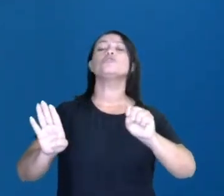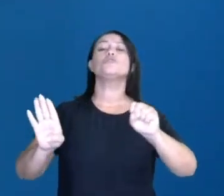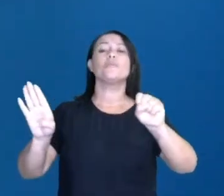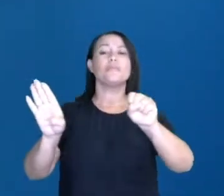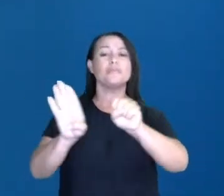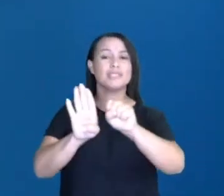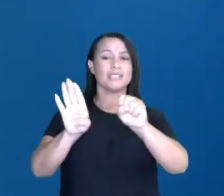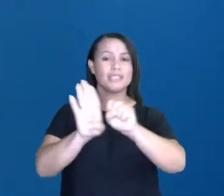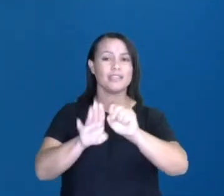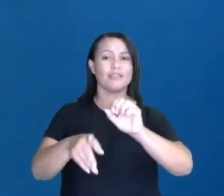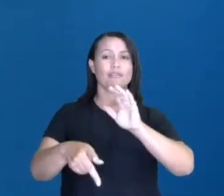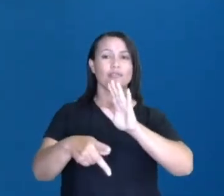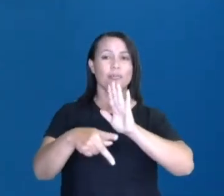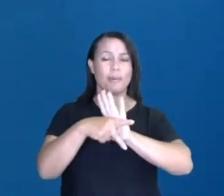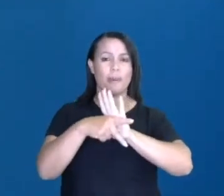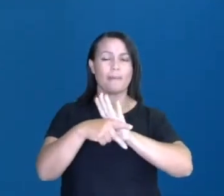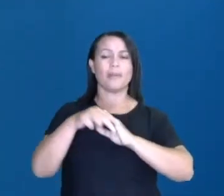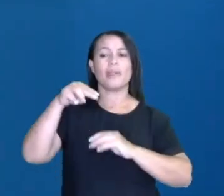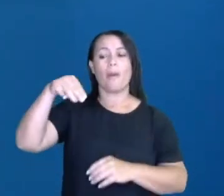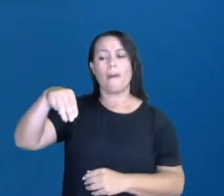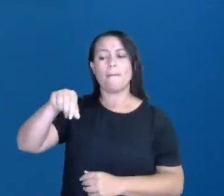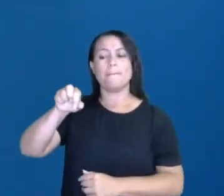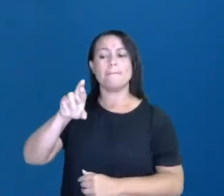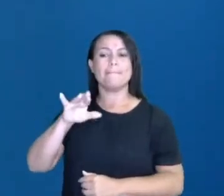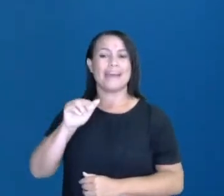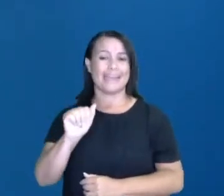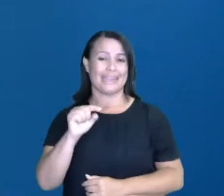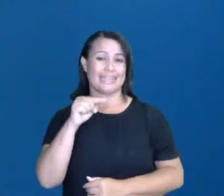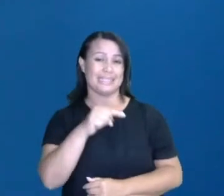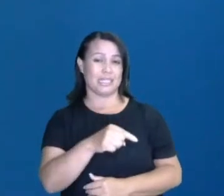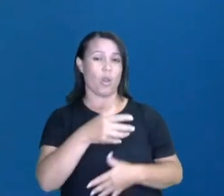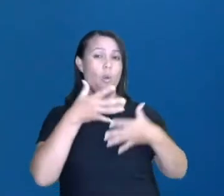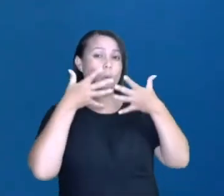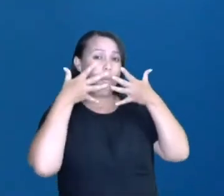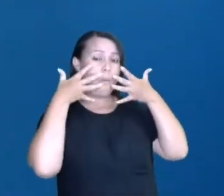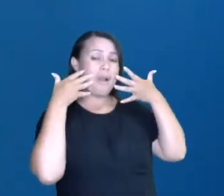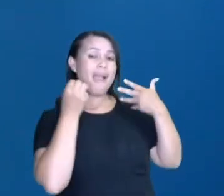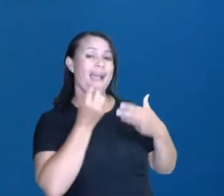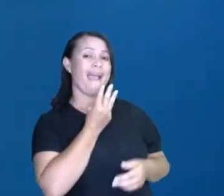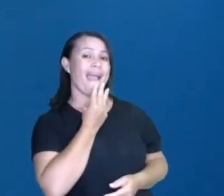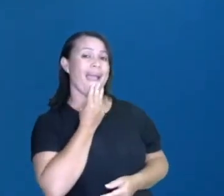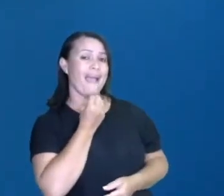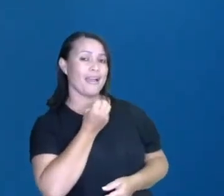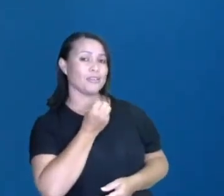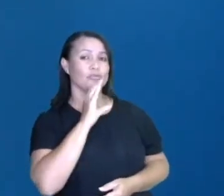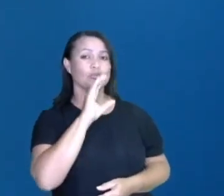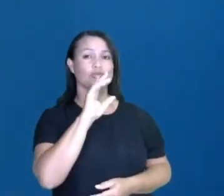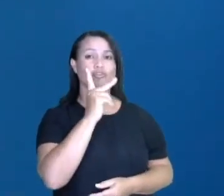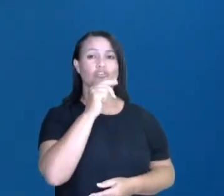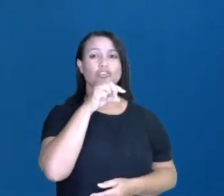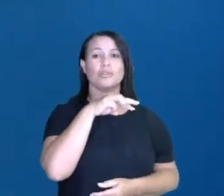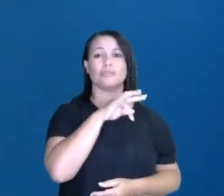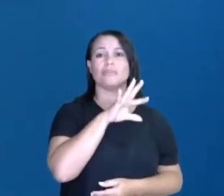lá? Maria e seu gato Chamico foram passear